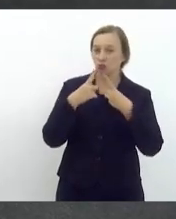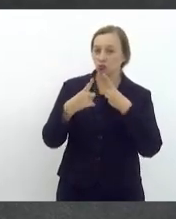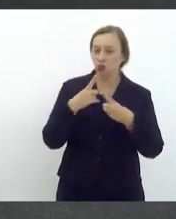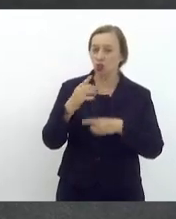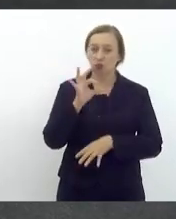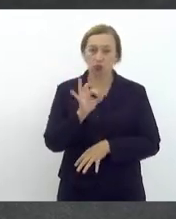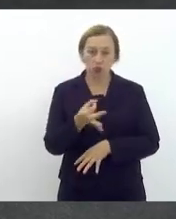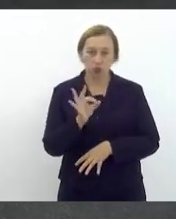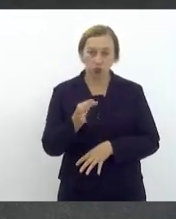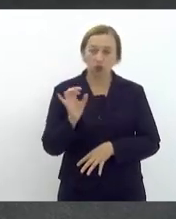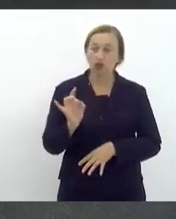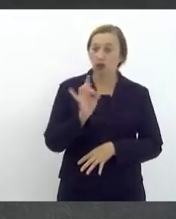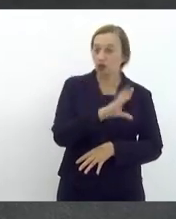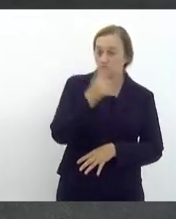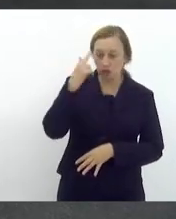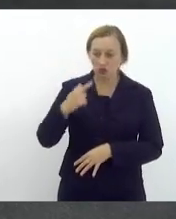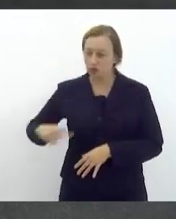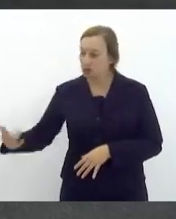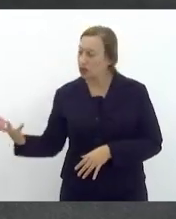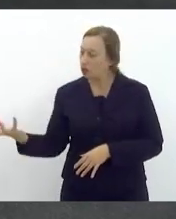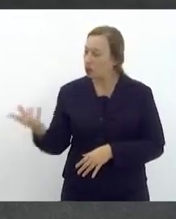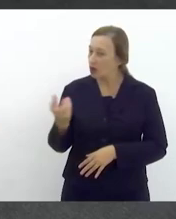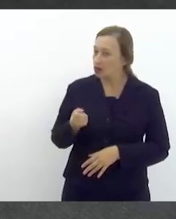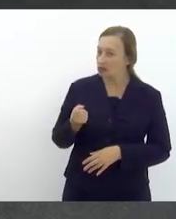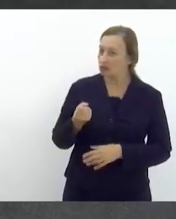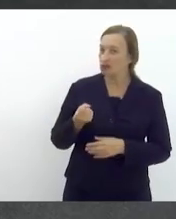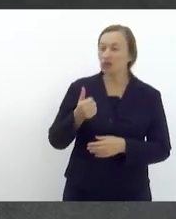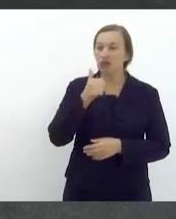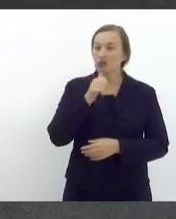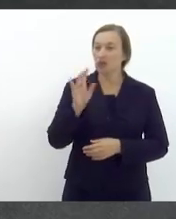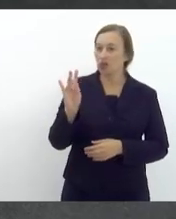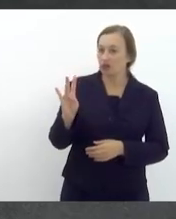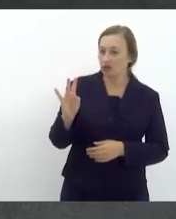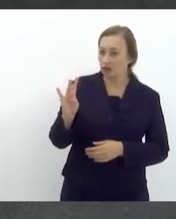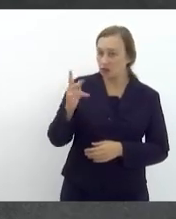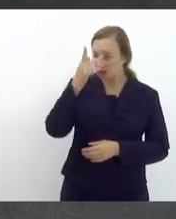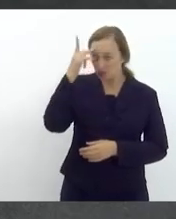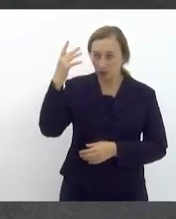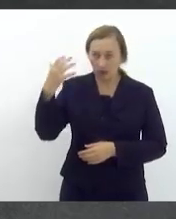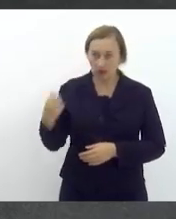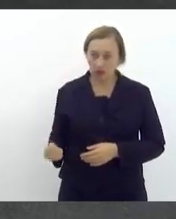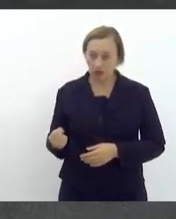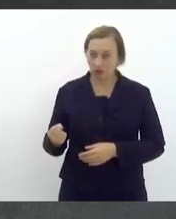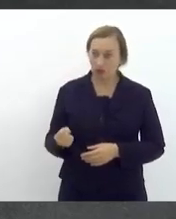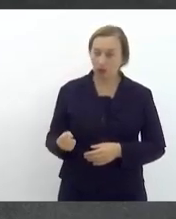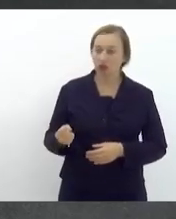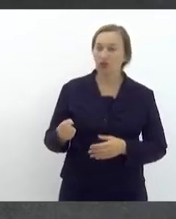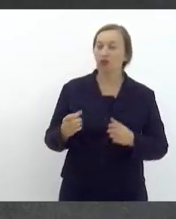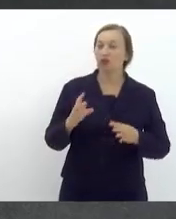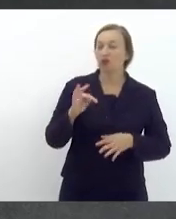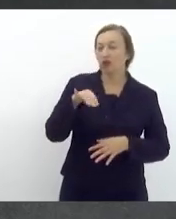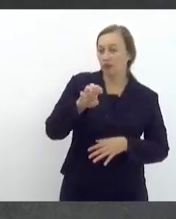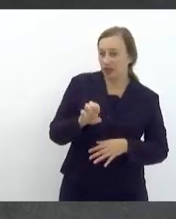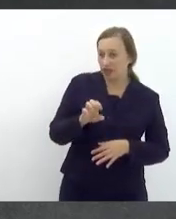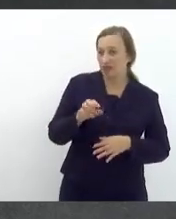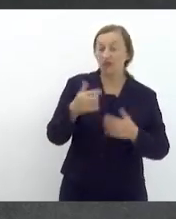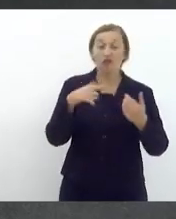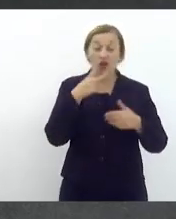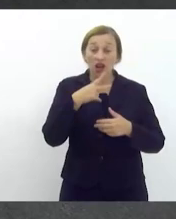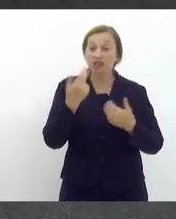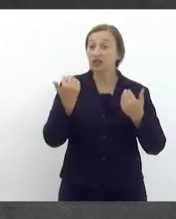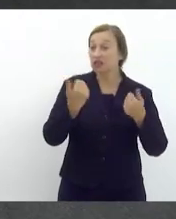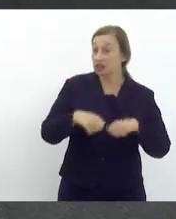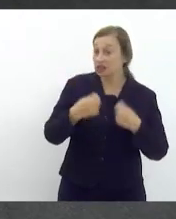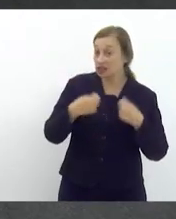concreta na última semana eu recebi as viúvas e pensionistas em meu gabine justamente falando da necessidade